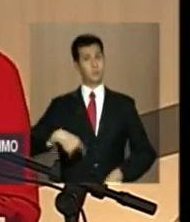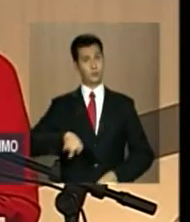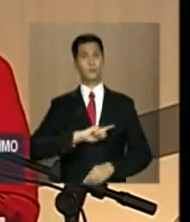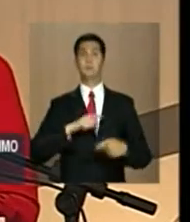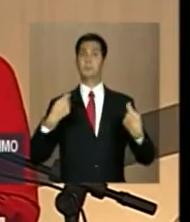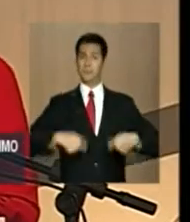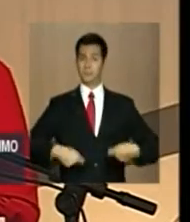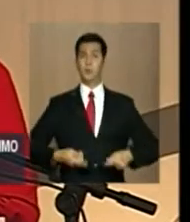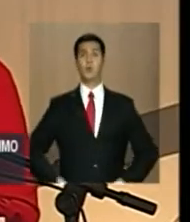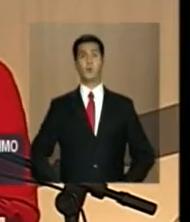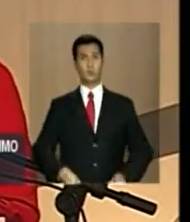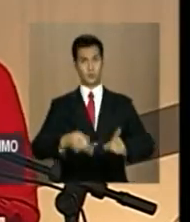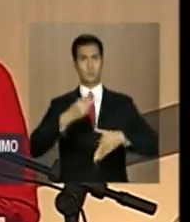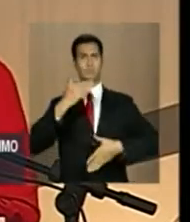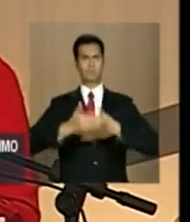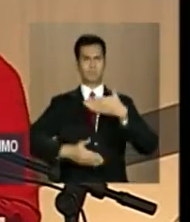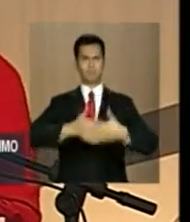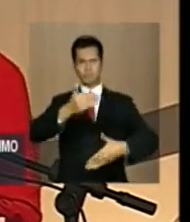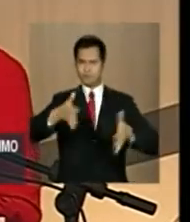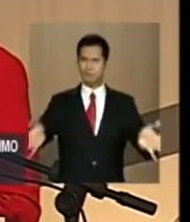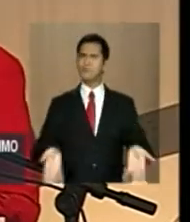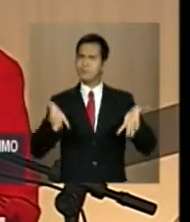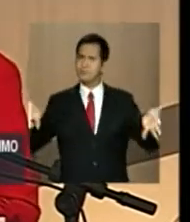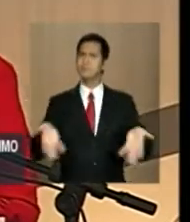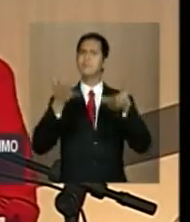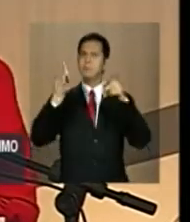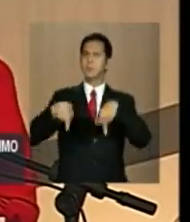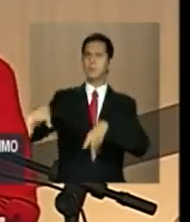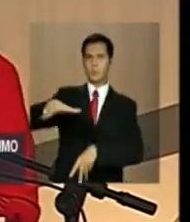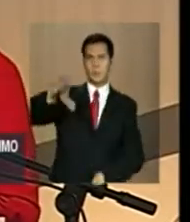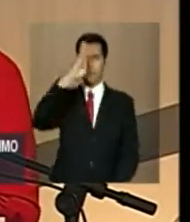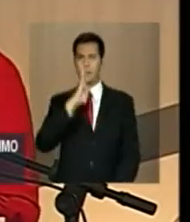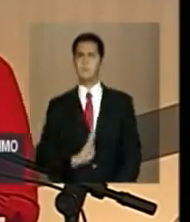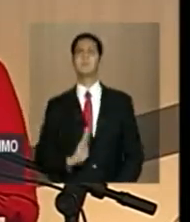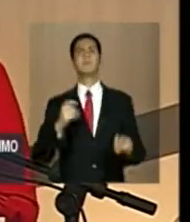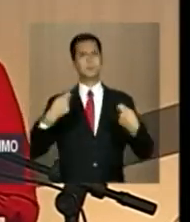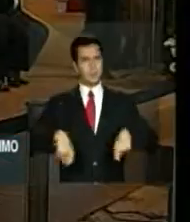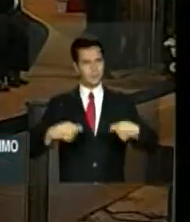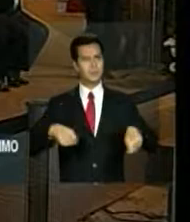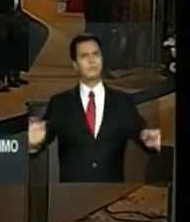continuar ampliando o consumo da população brasileira, sim.